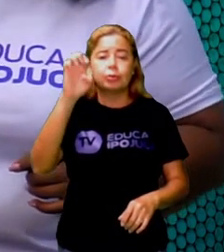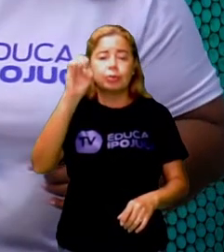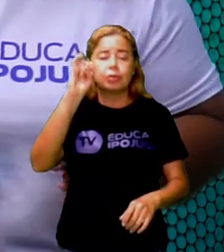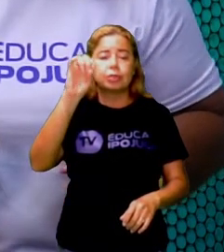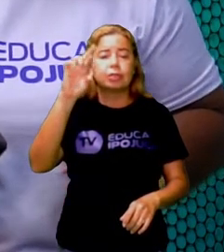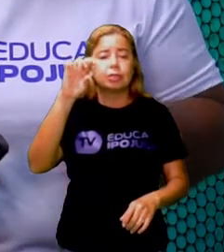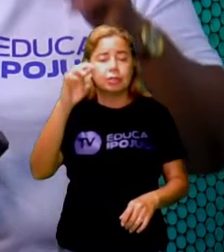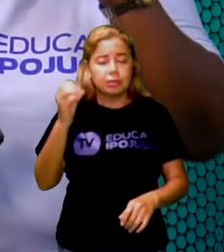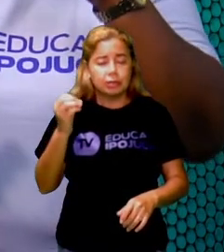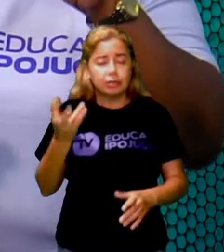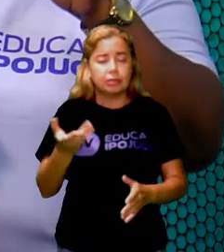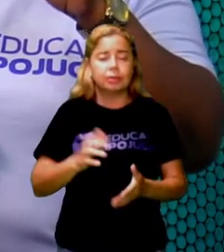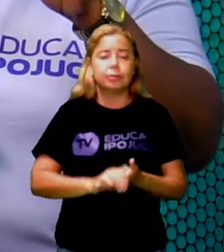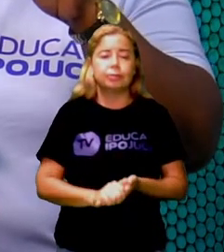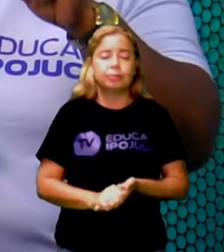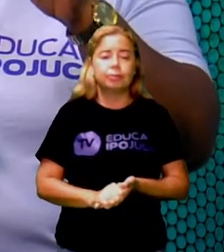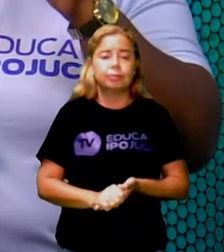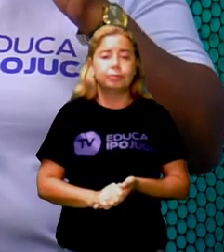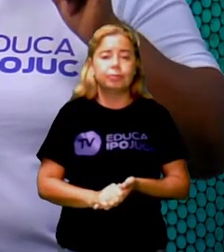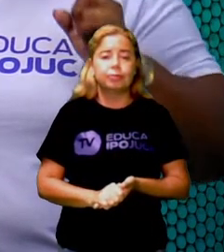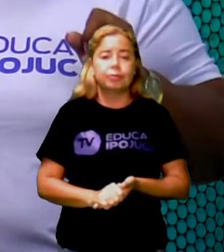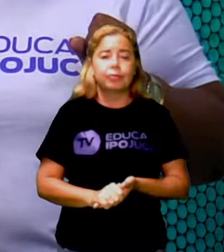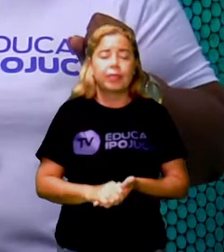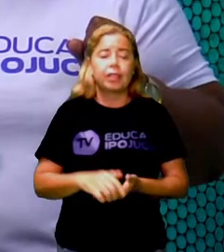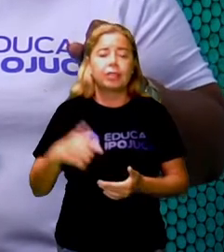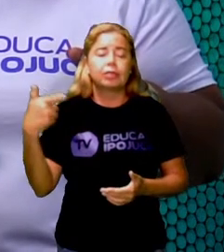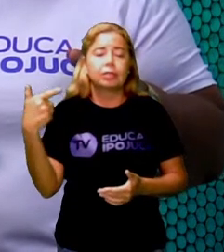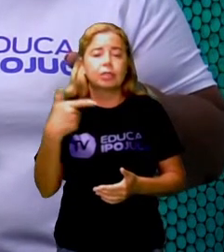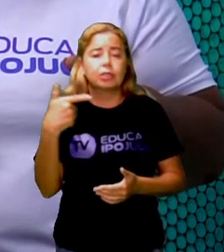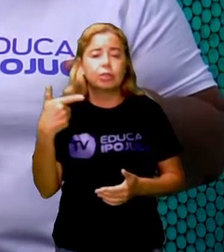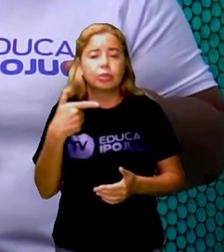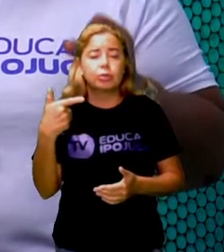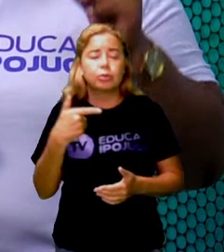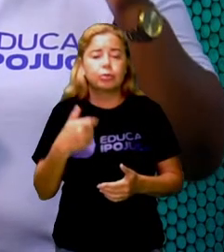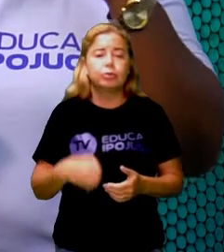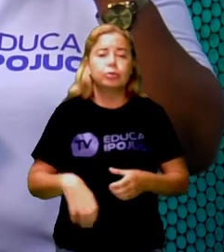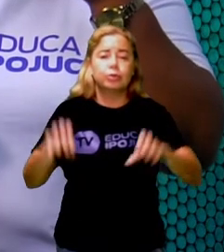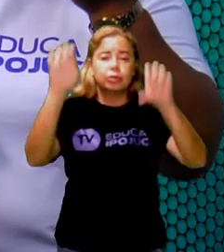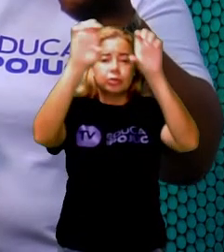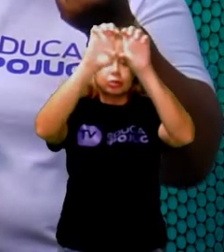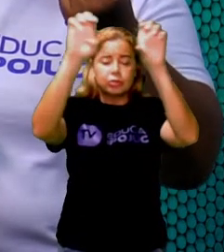cruzeiro, que foi o segundo sistema